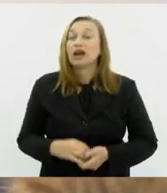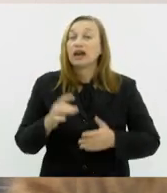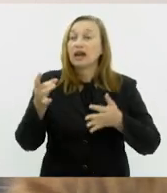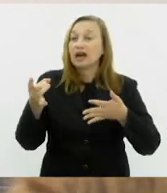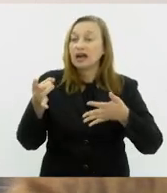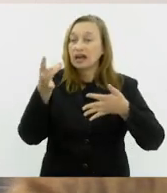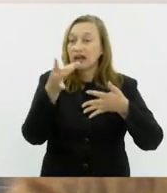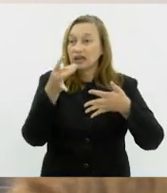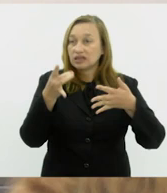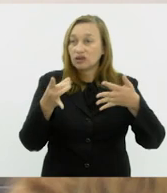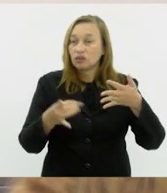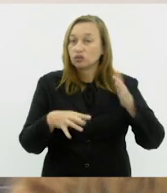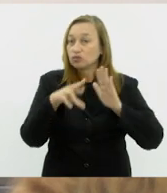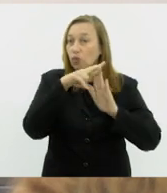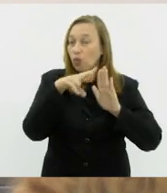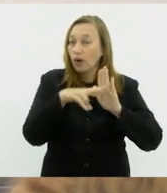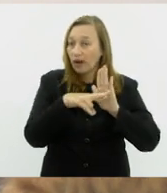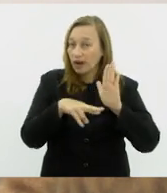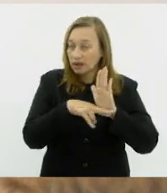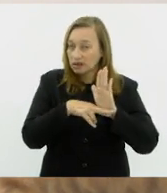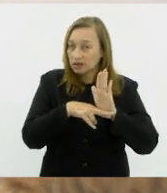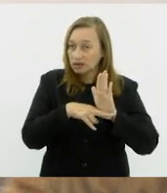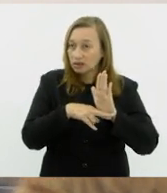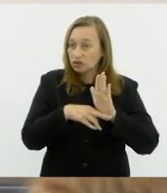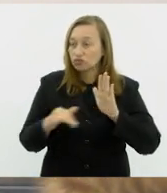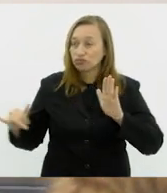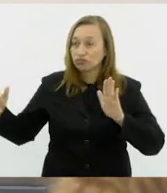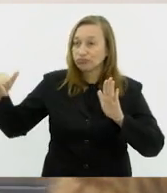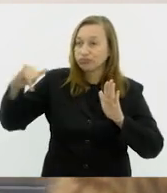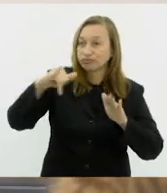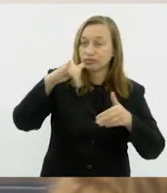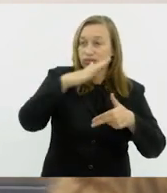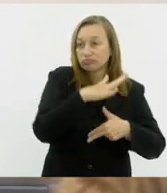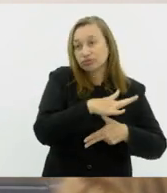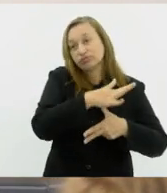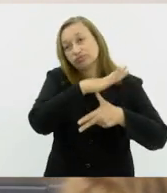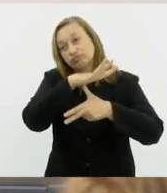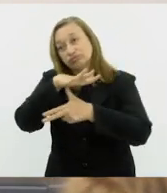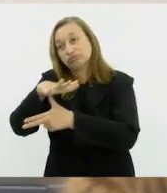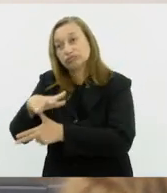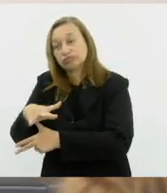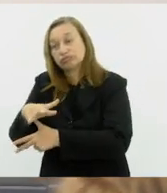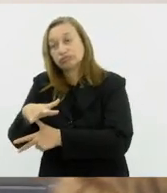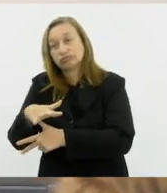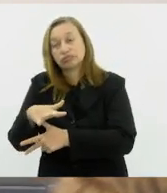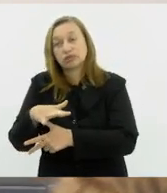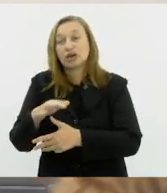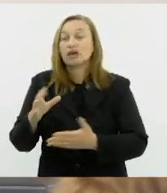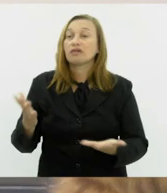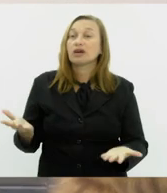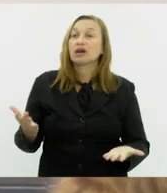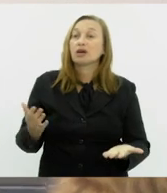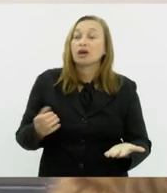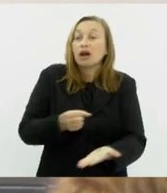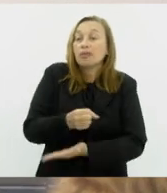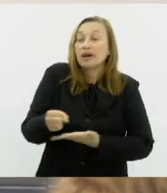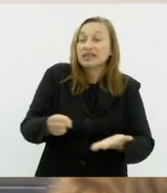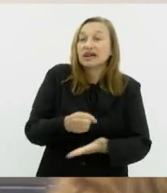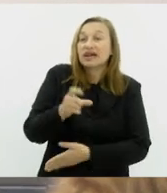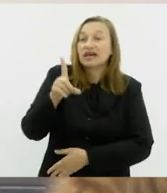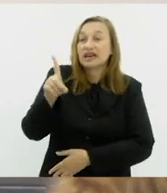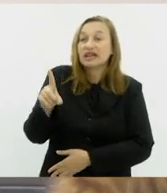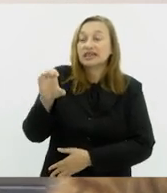com suas próprias regras e condições de voo. Essas classes são determinadas com base na densidade de ocupação daquele